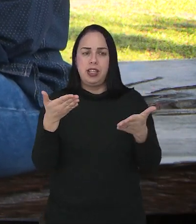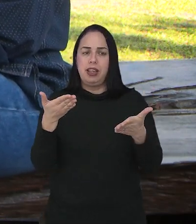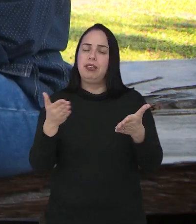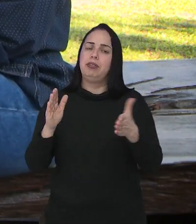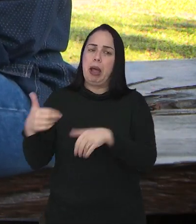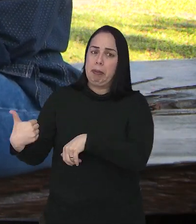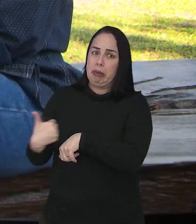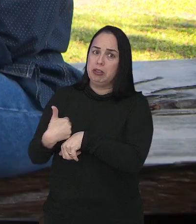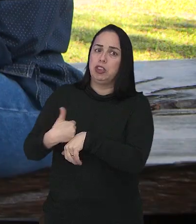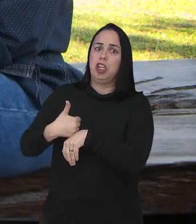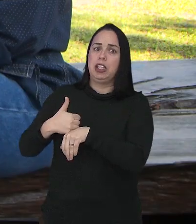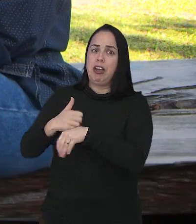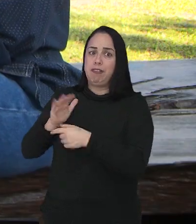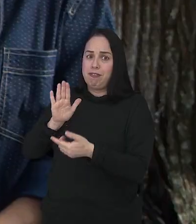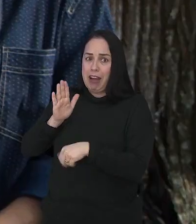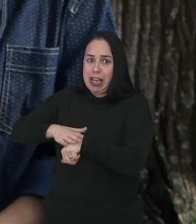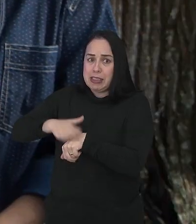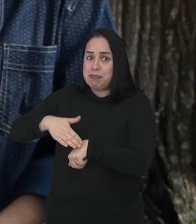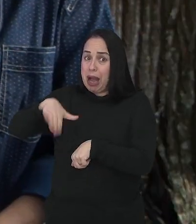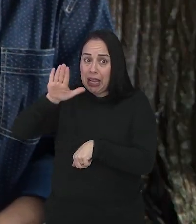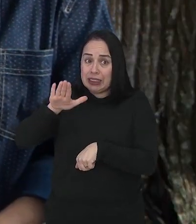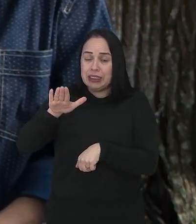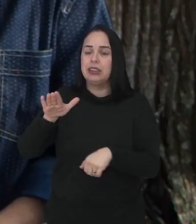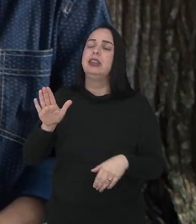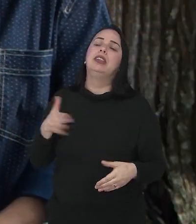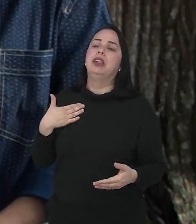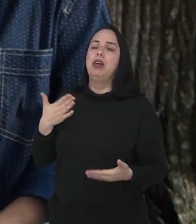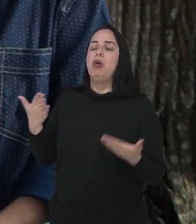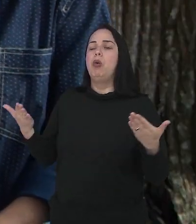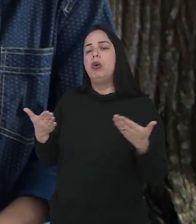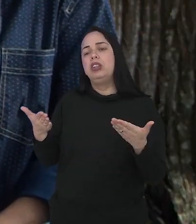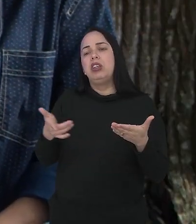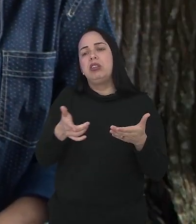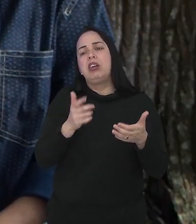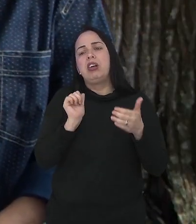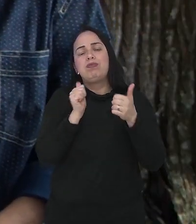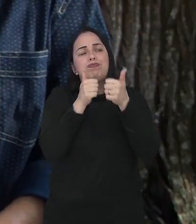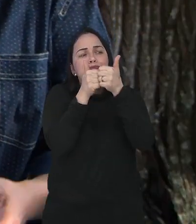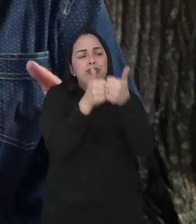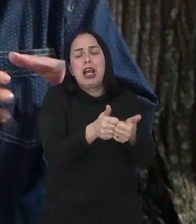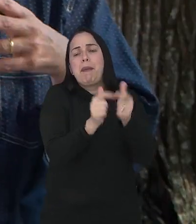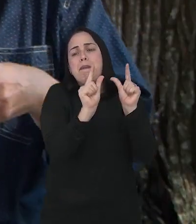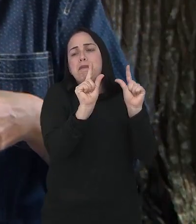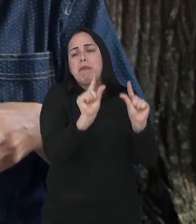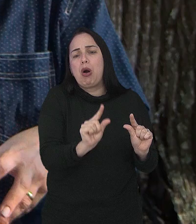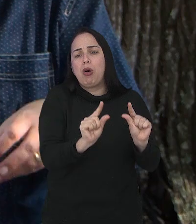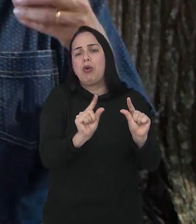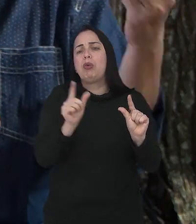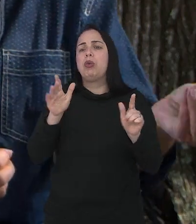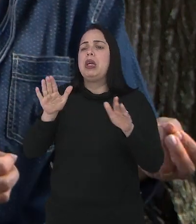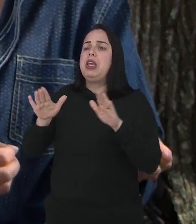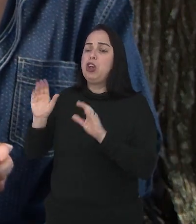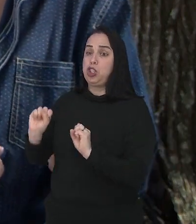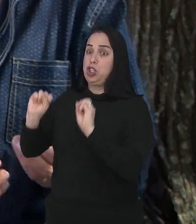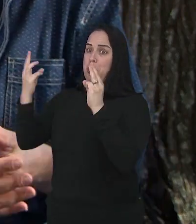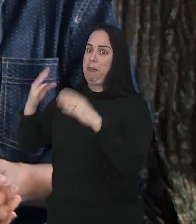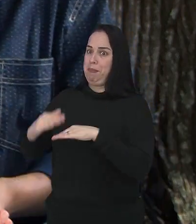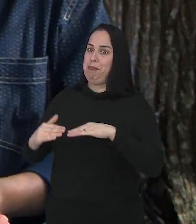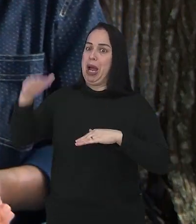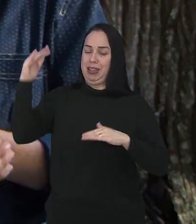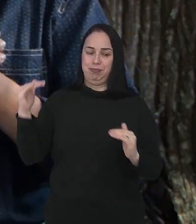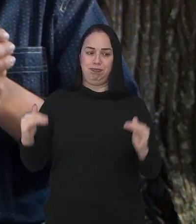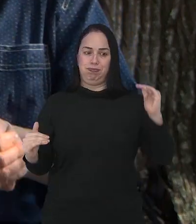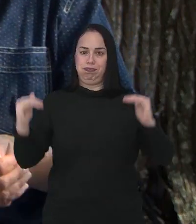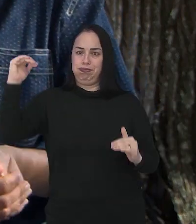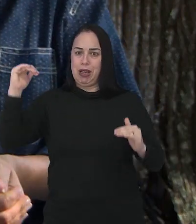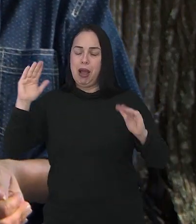assiste? Agora eu mais faço do que acompanho, porque geralmente é no mesmo horário, no mesmo dia da semana, né?